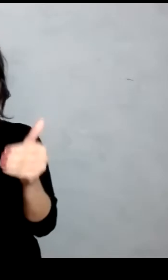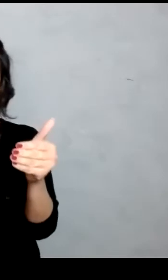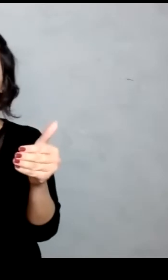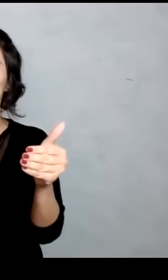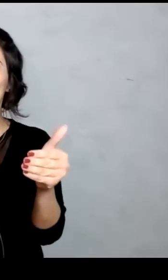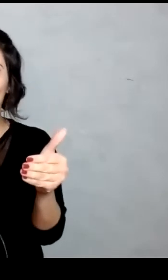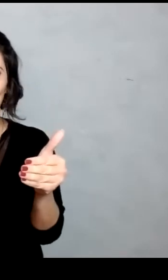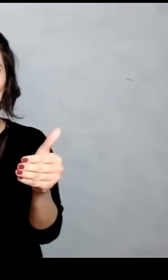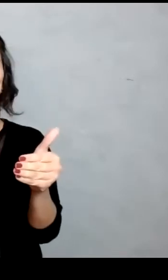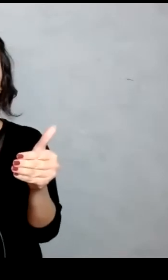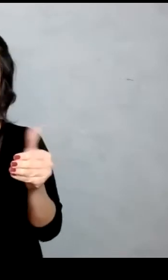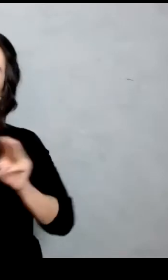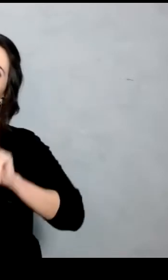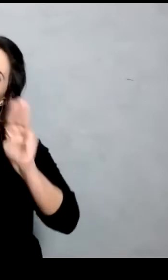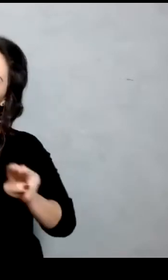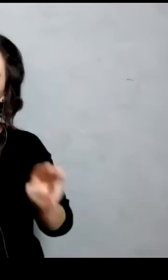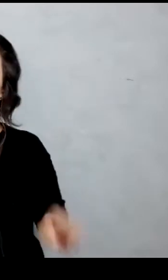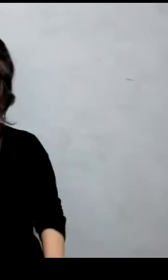do Museu da Língua.